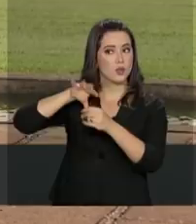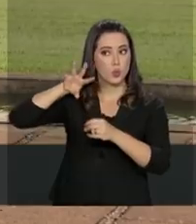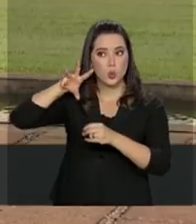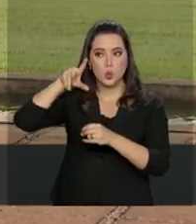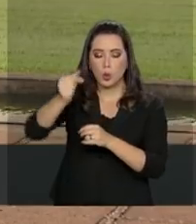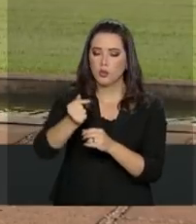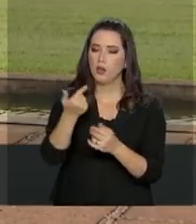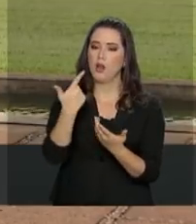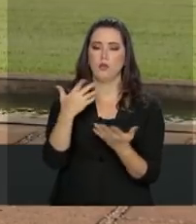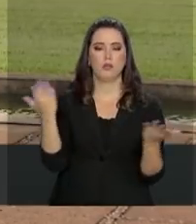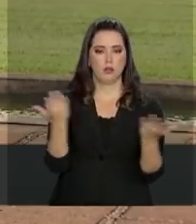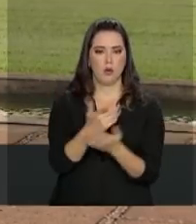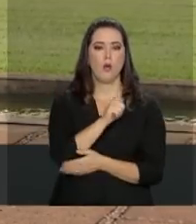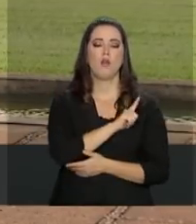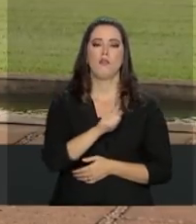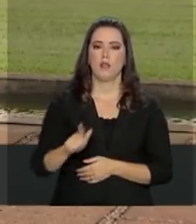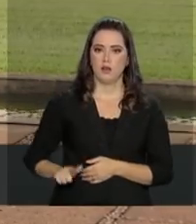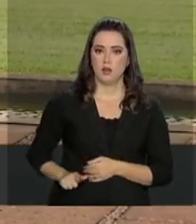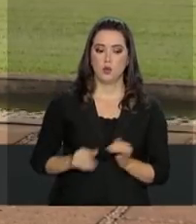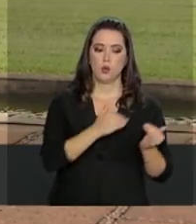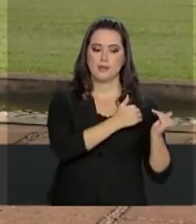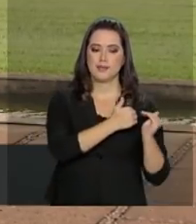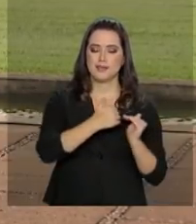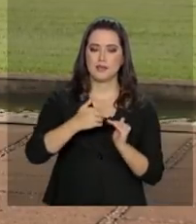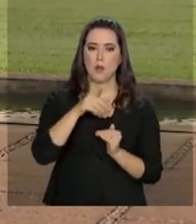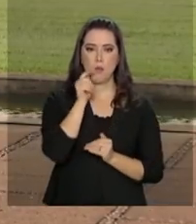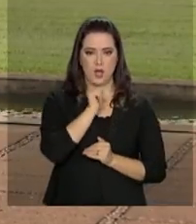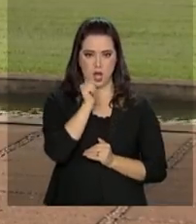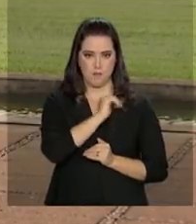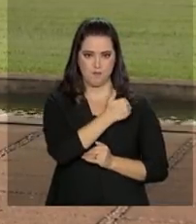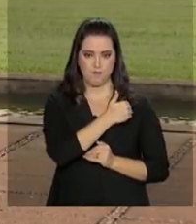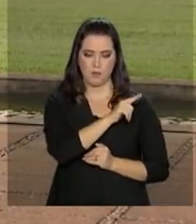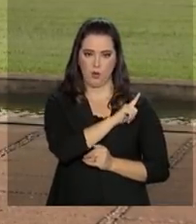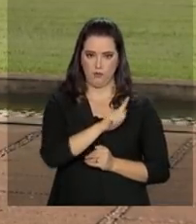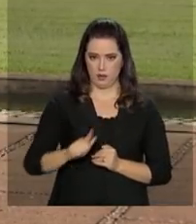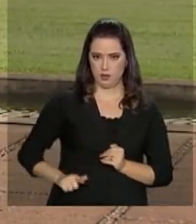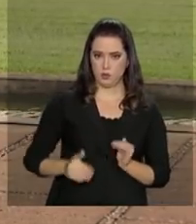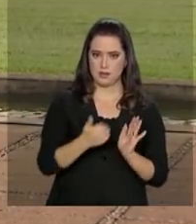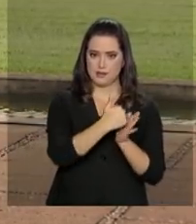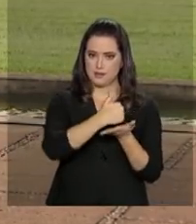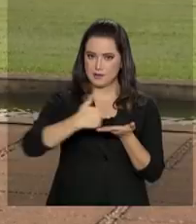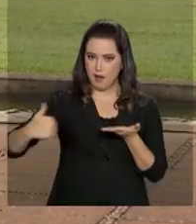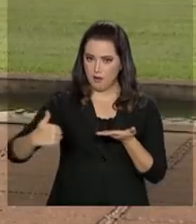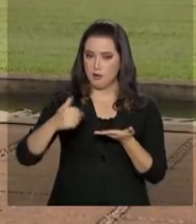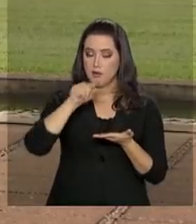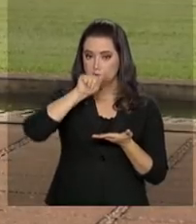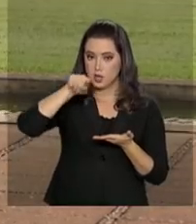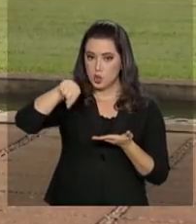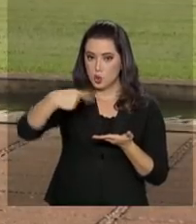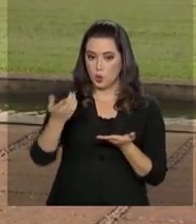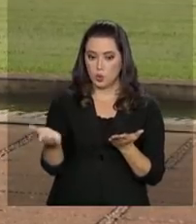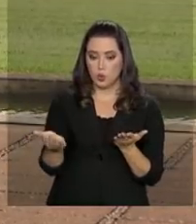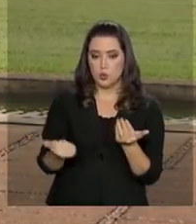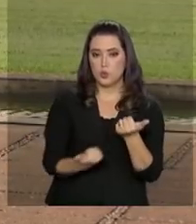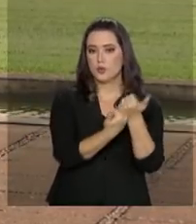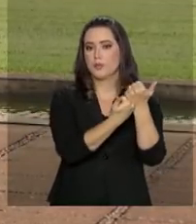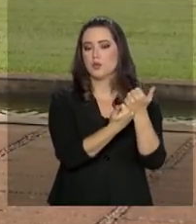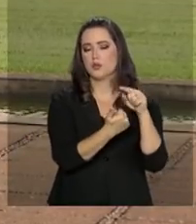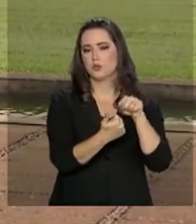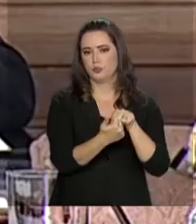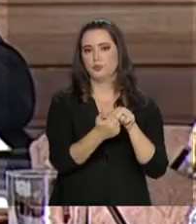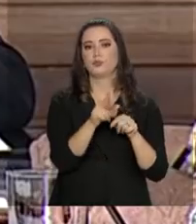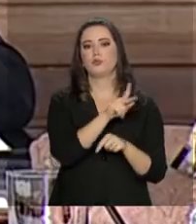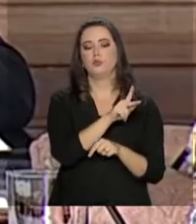governadora suely campos vai ser afastado do cargo e o governador eleito antônio cenário foi o escolhido para assumir como